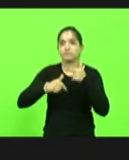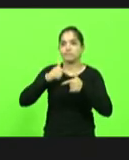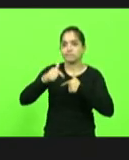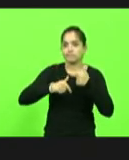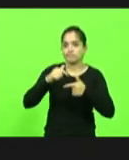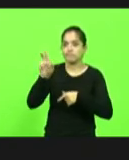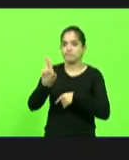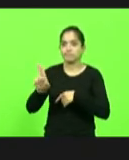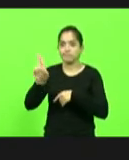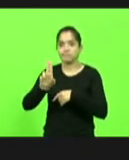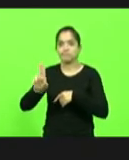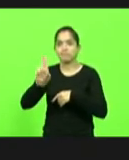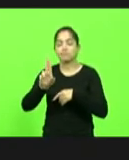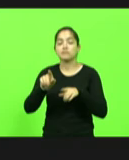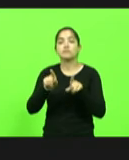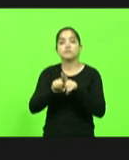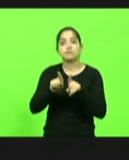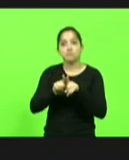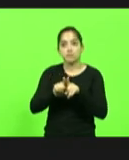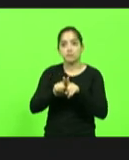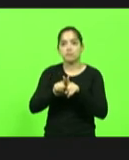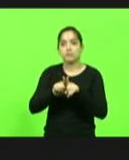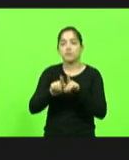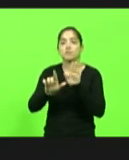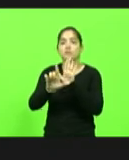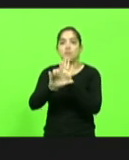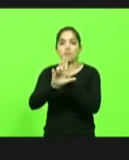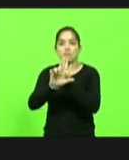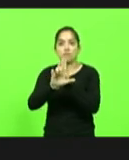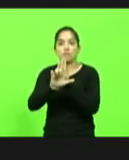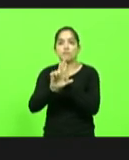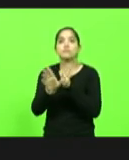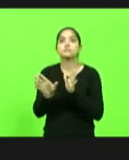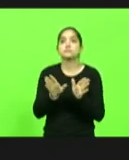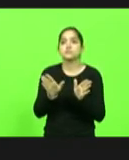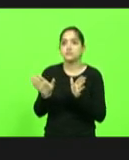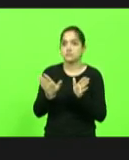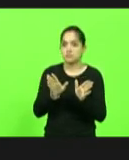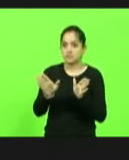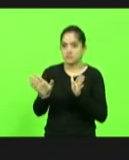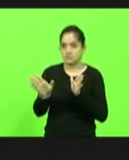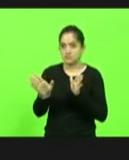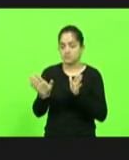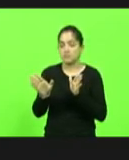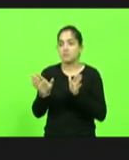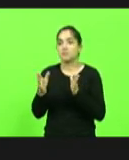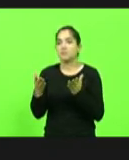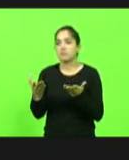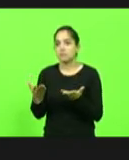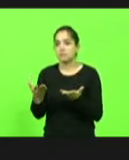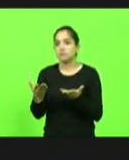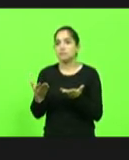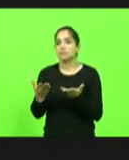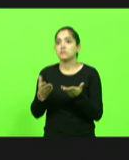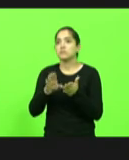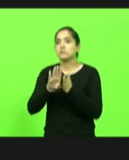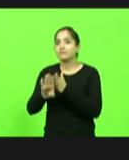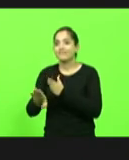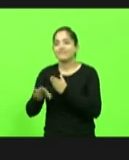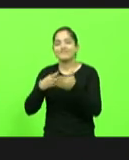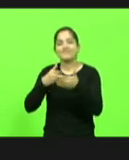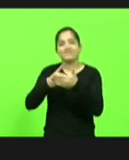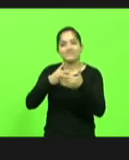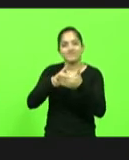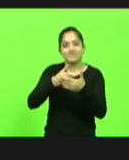fosse usada a lei de acessibilidade, inclusive derrubando as barreiras